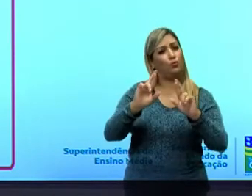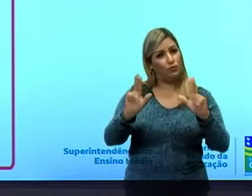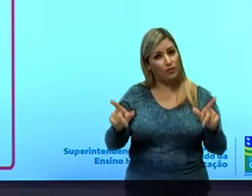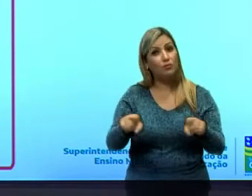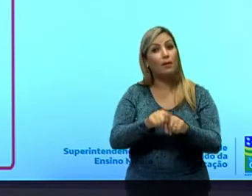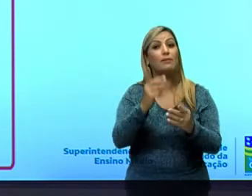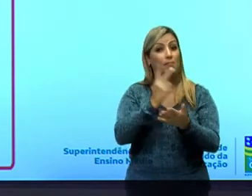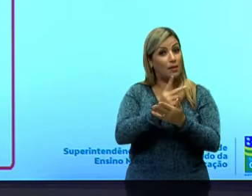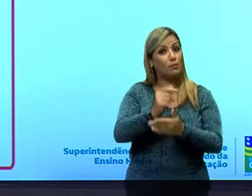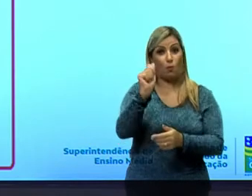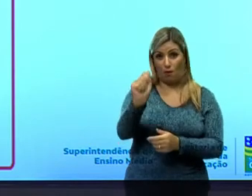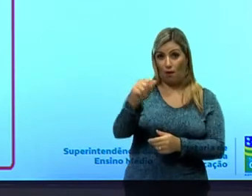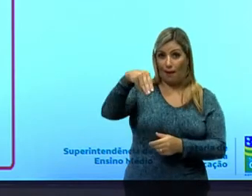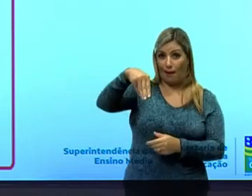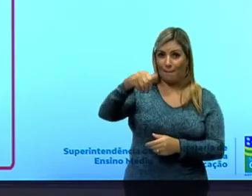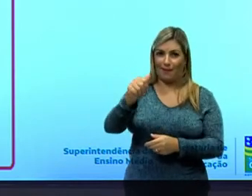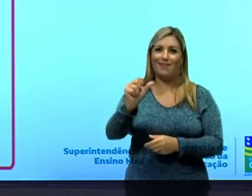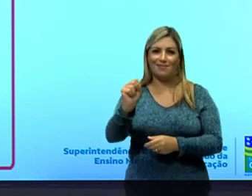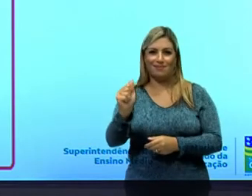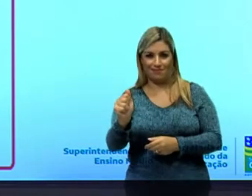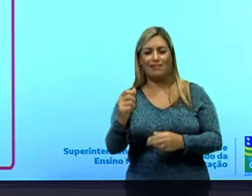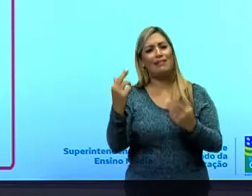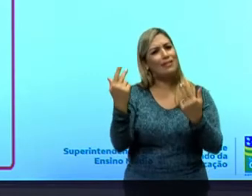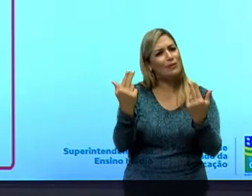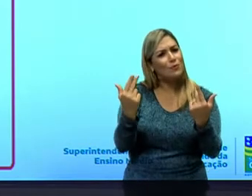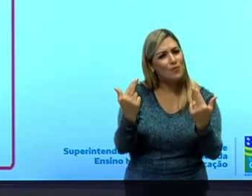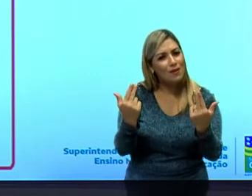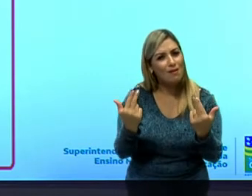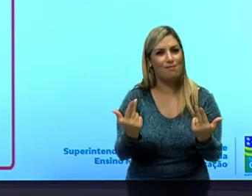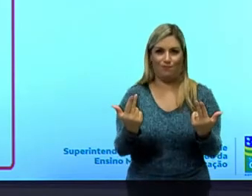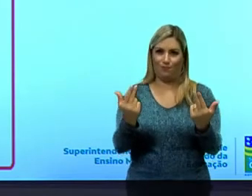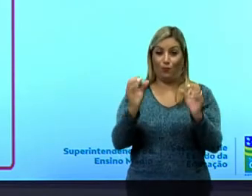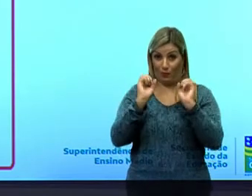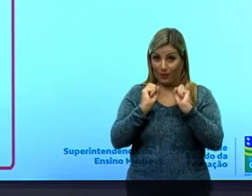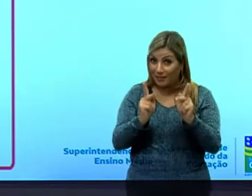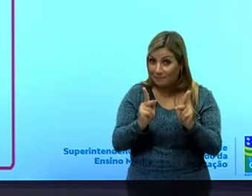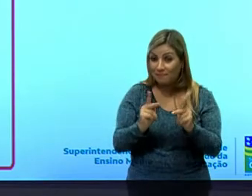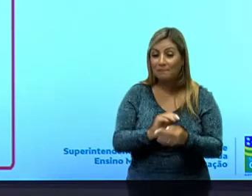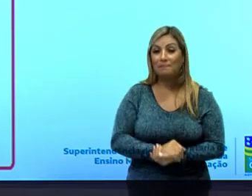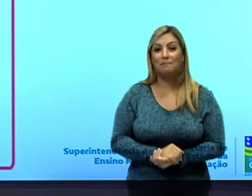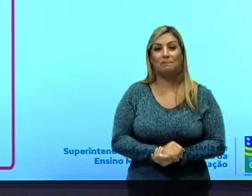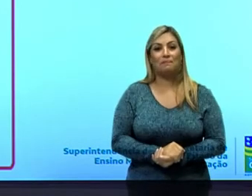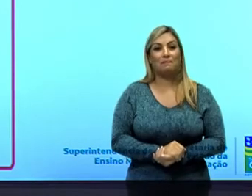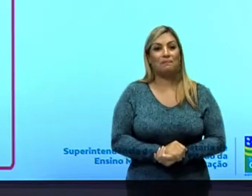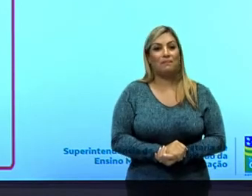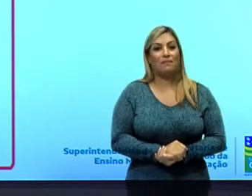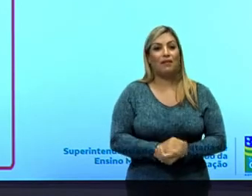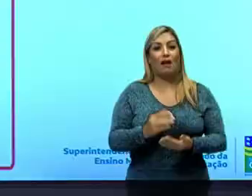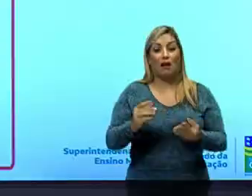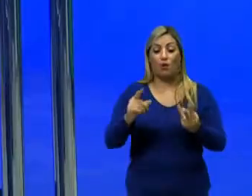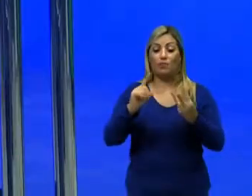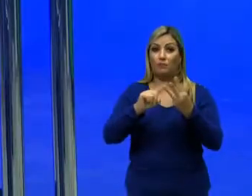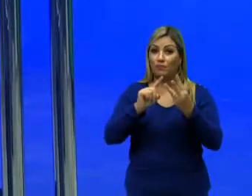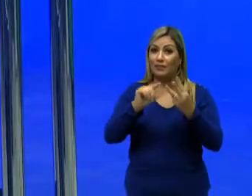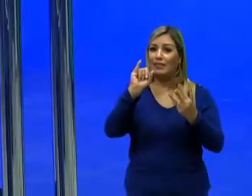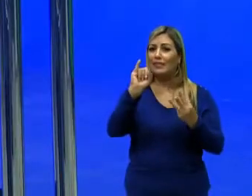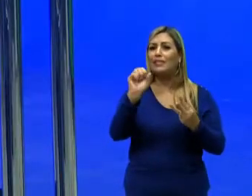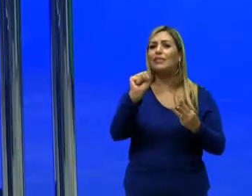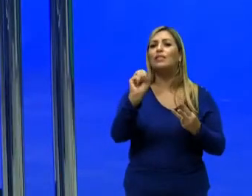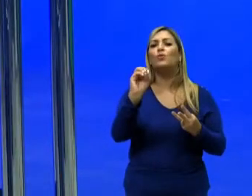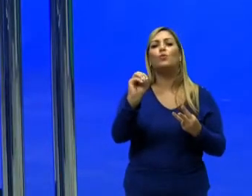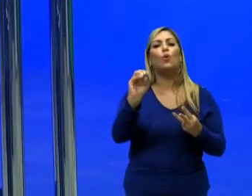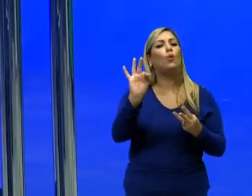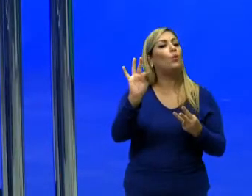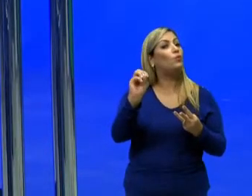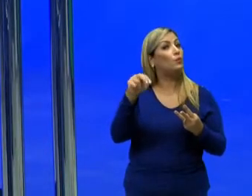massa número de massa igualzinho tá certo vamos para uns isótonos o que são